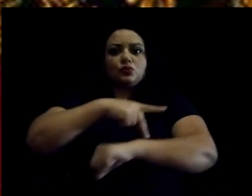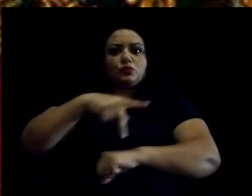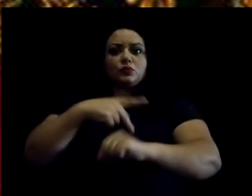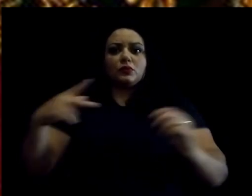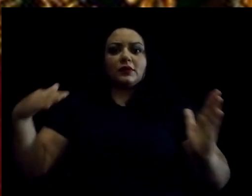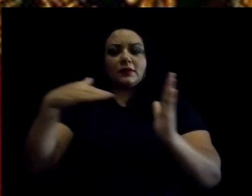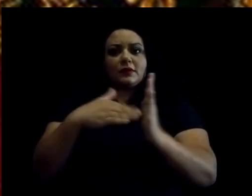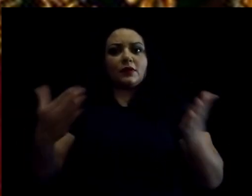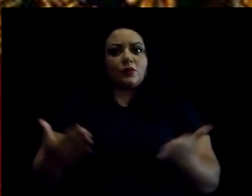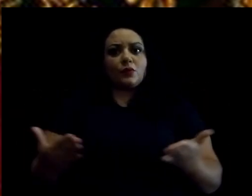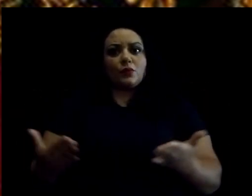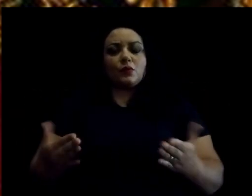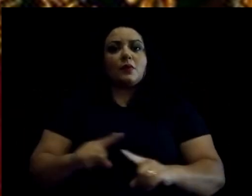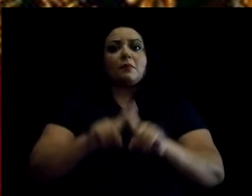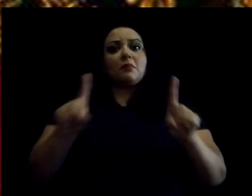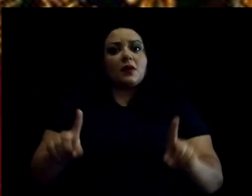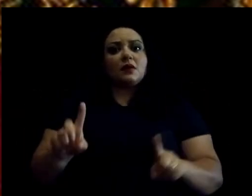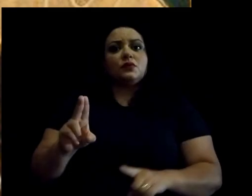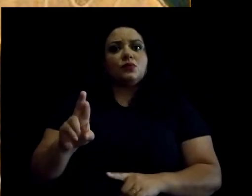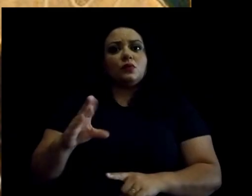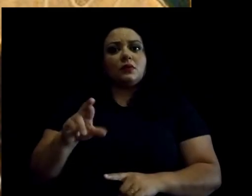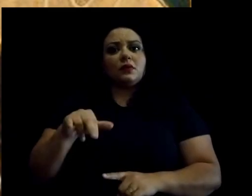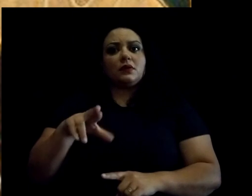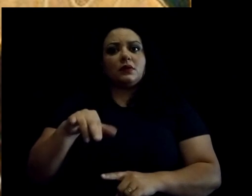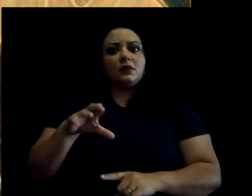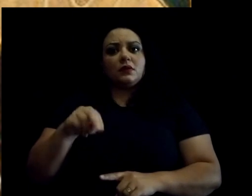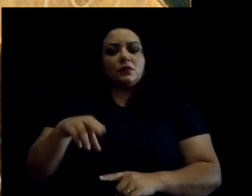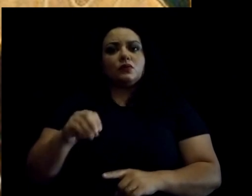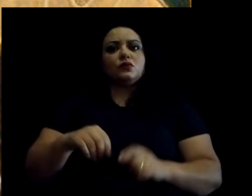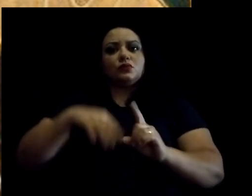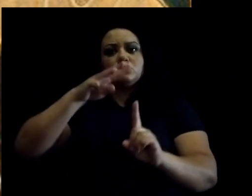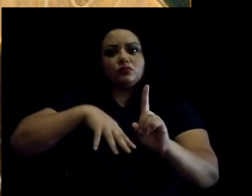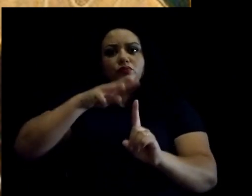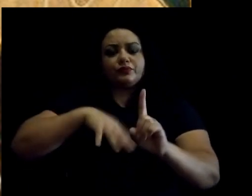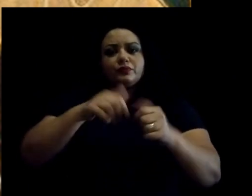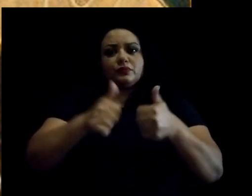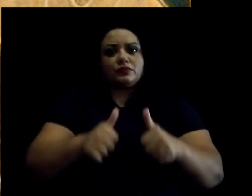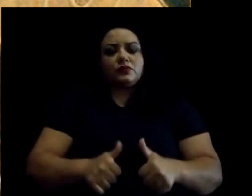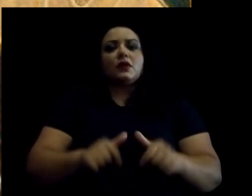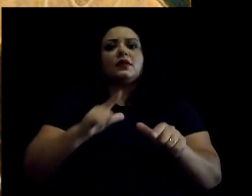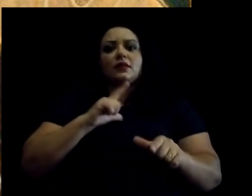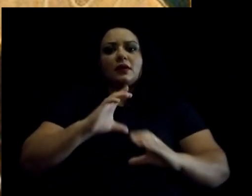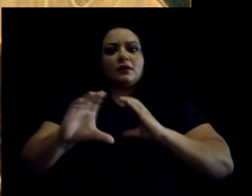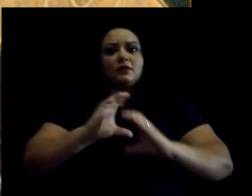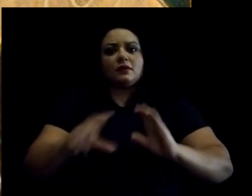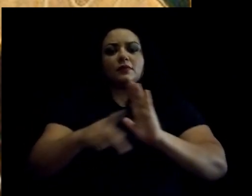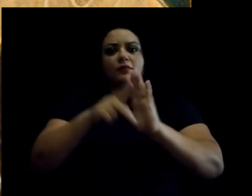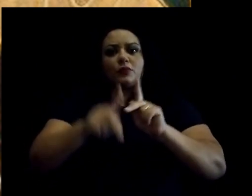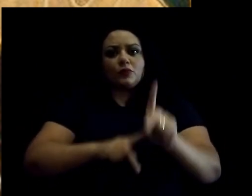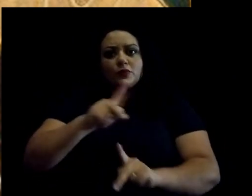o país ainda hoje. Porém, os ucranianos também têm devoção pela santa, que é bastante mencionada em suas